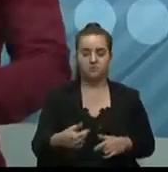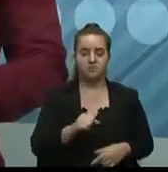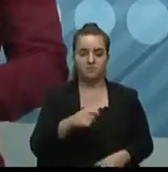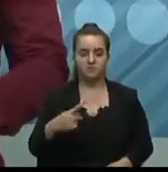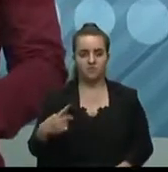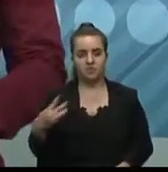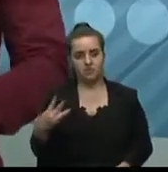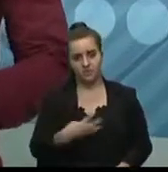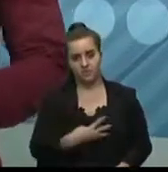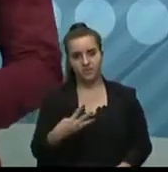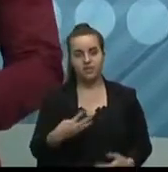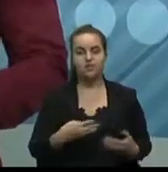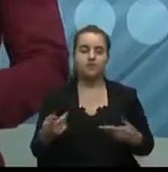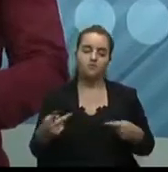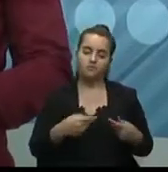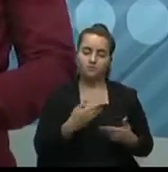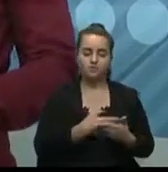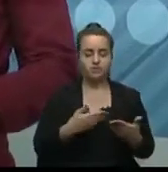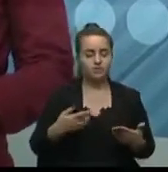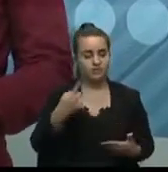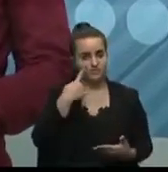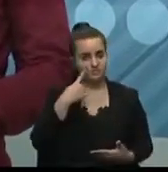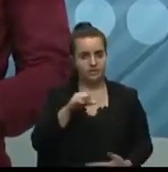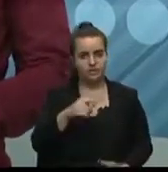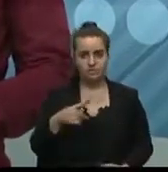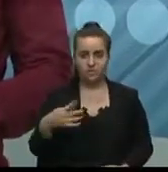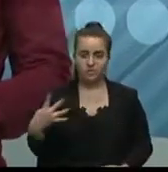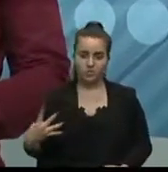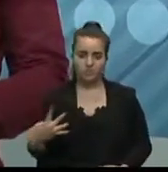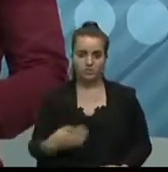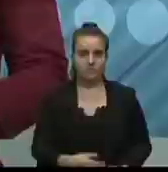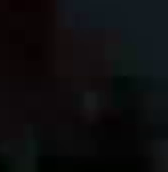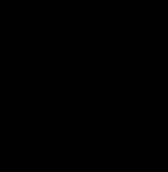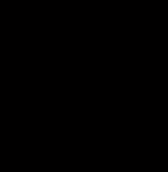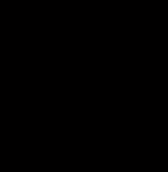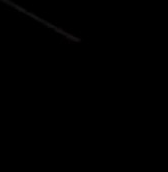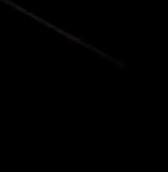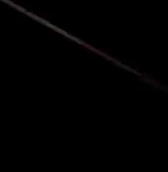situação problema 3 e eu convido você a acompanhar a situação problema 4.